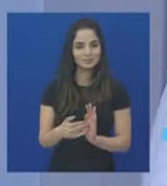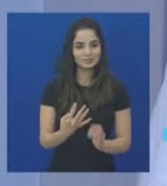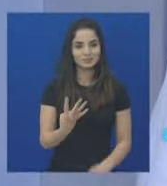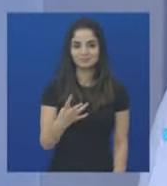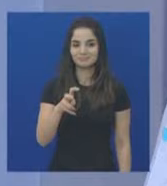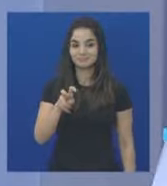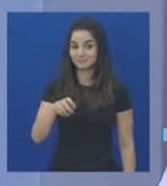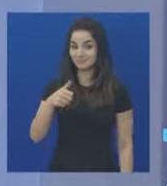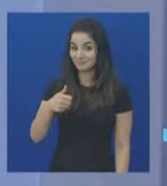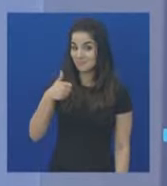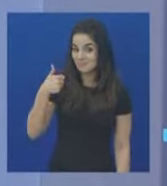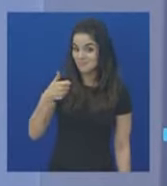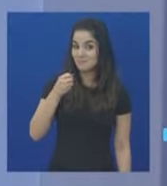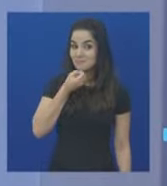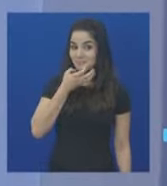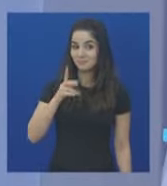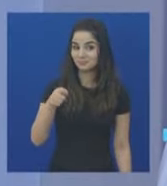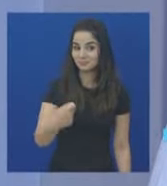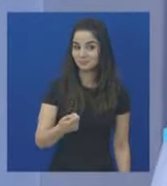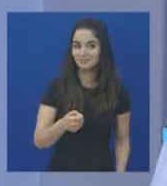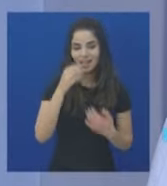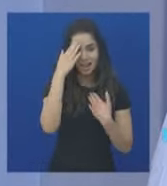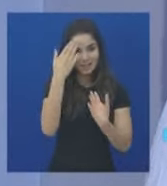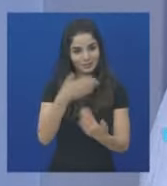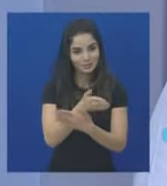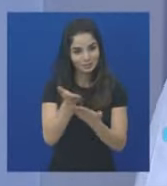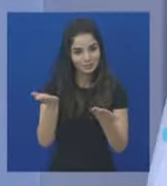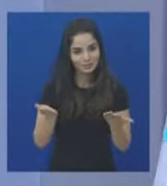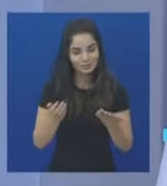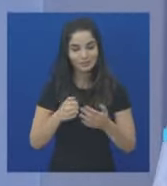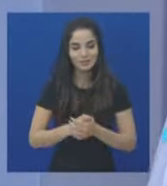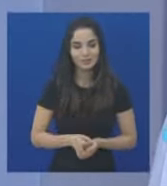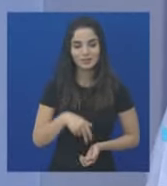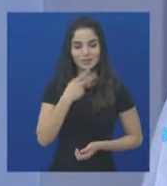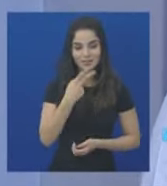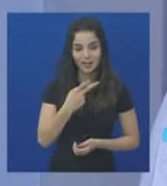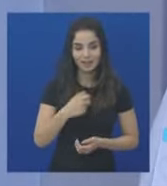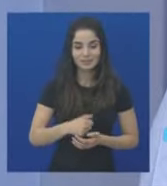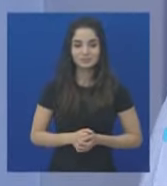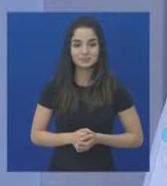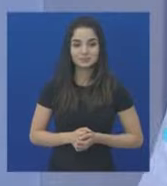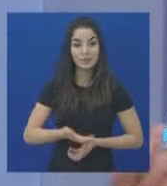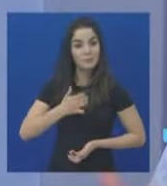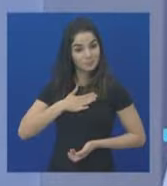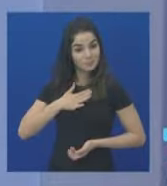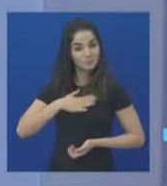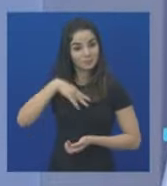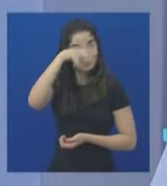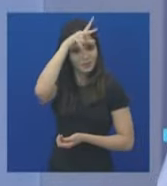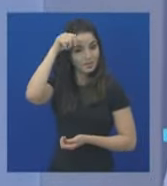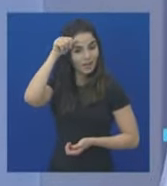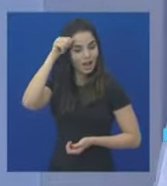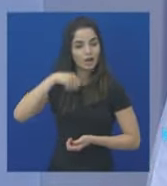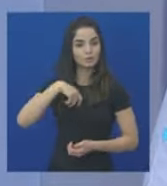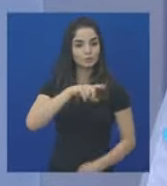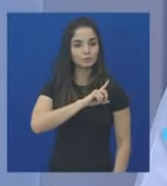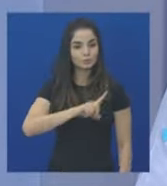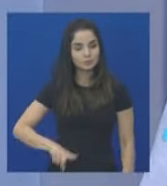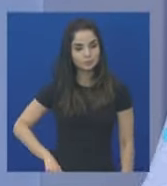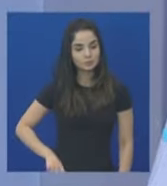Quero agradecer a todos e dizer que comigo na prefeitura e com os nossos deputados,